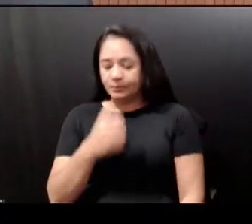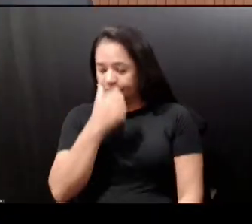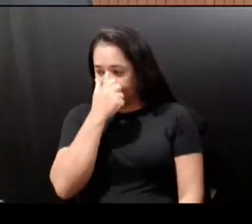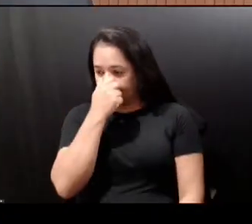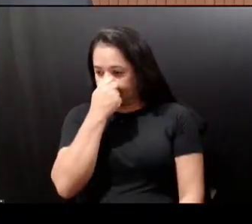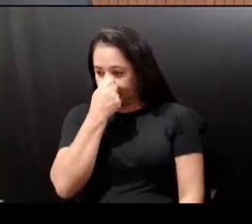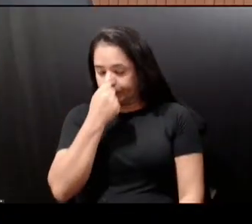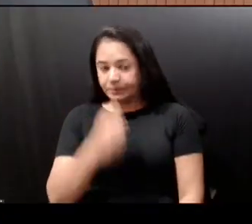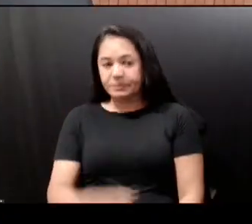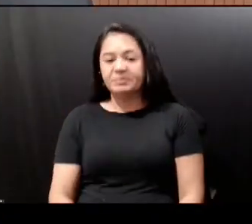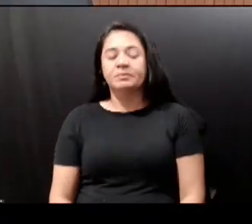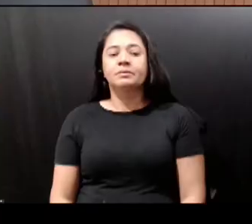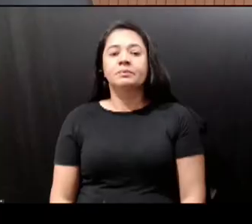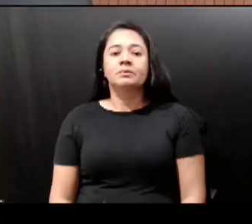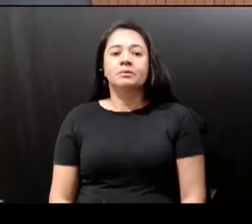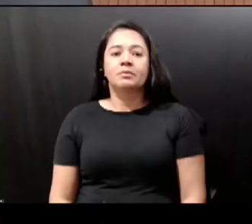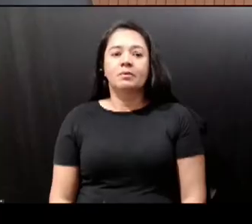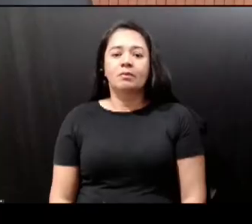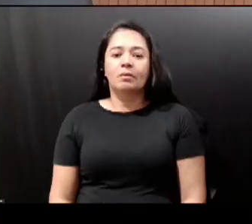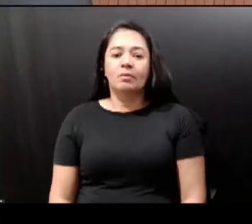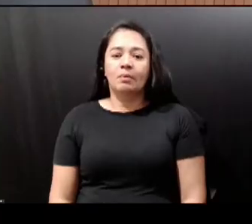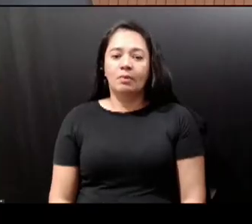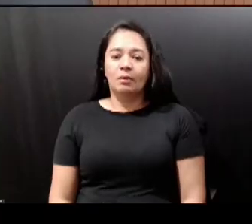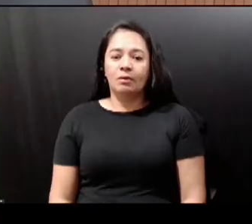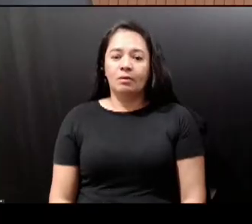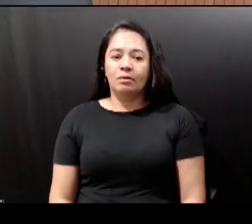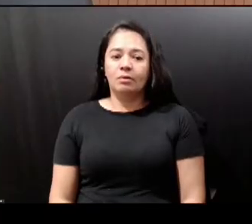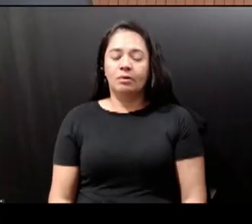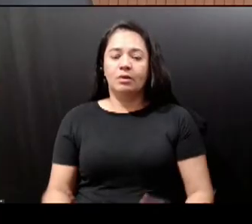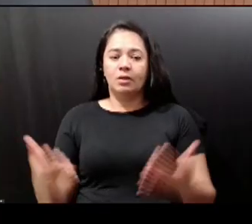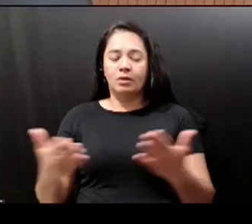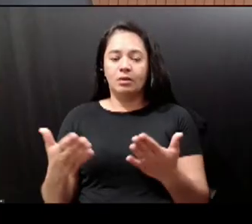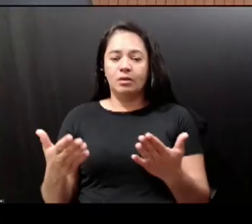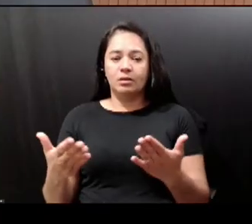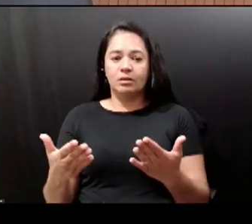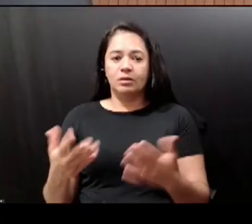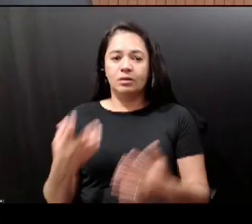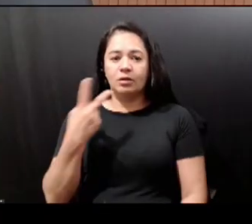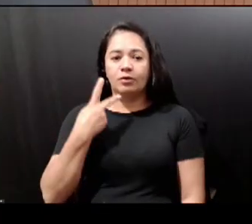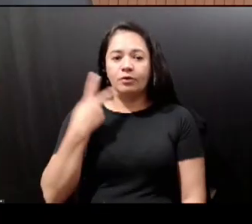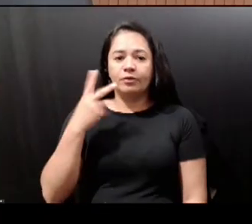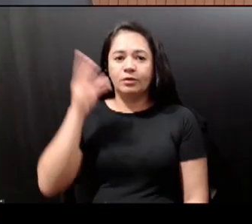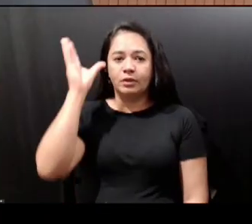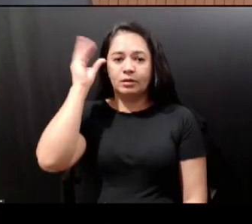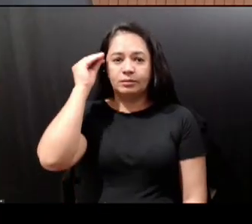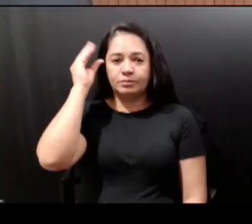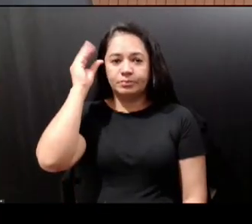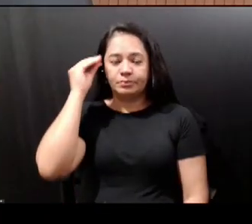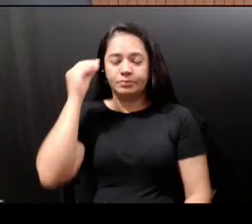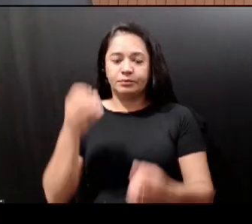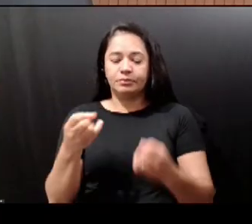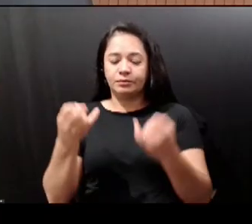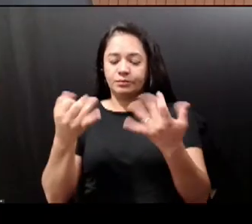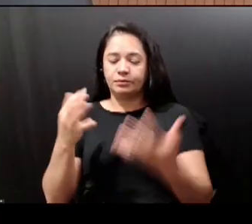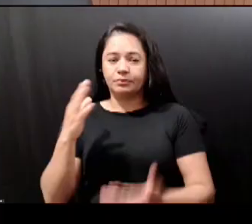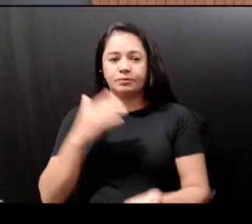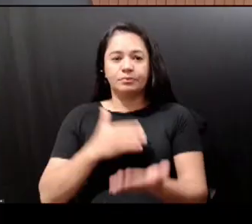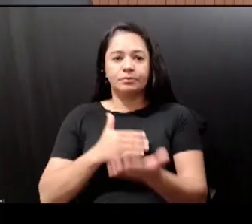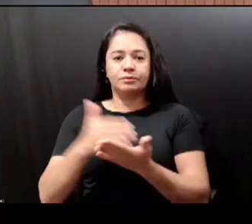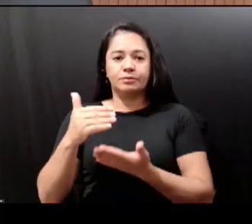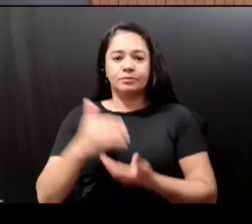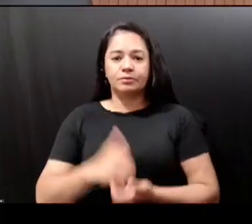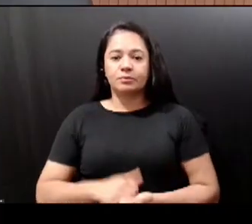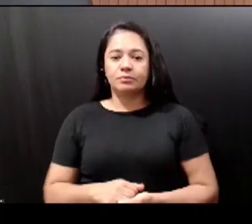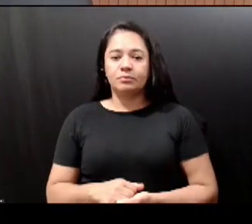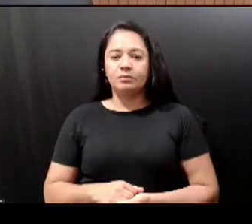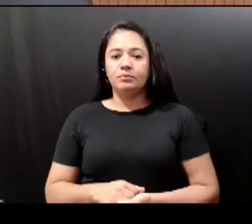vereador Carlinhos. No mesmo ensejo, eu passo a palavra para o vereador Benê Lima fazer as considerações iniciais. Boa